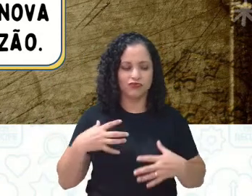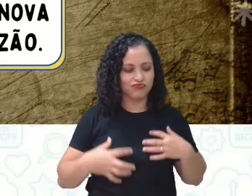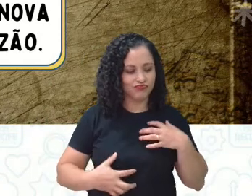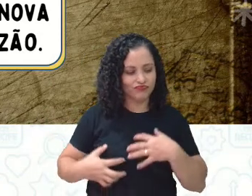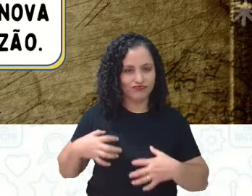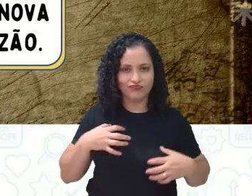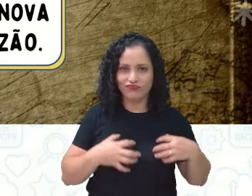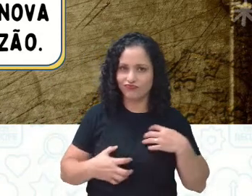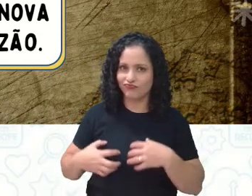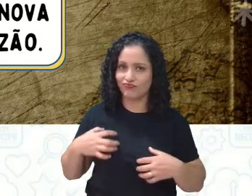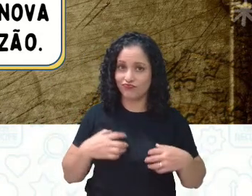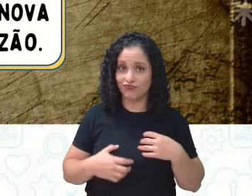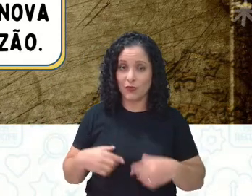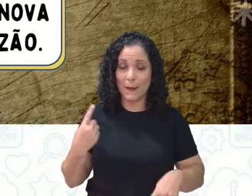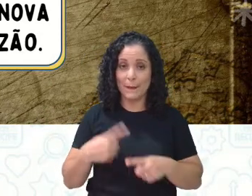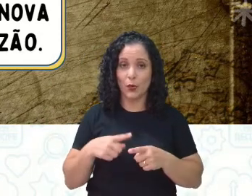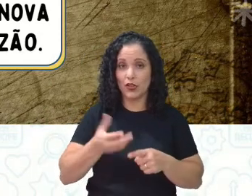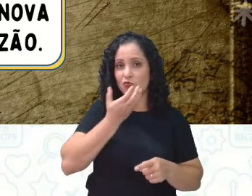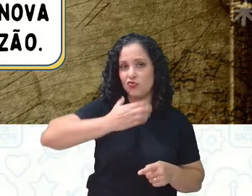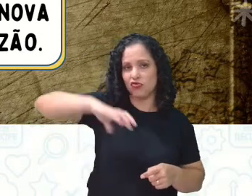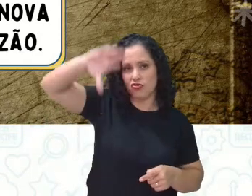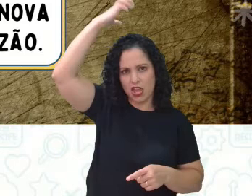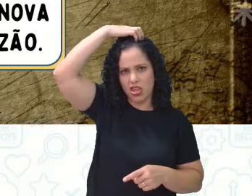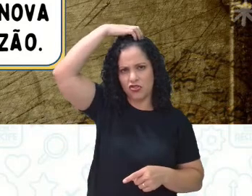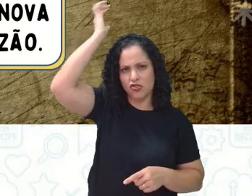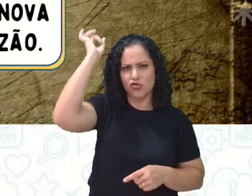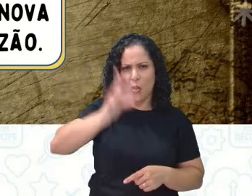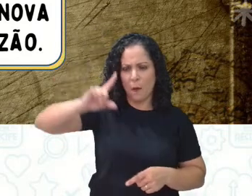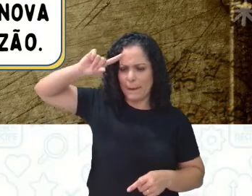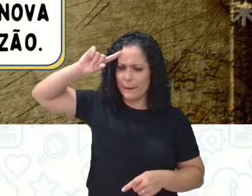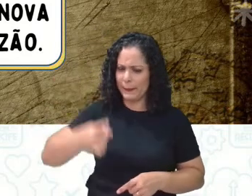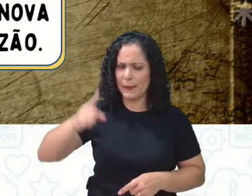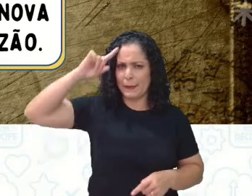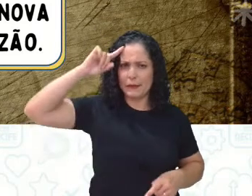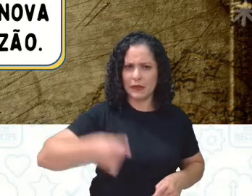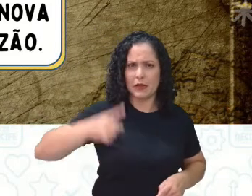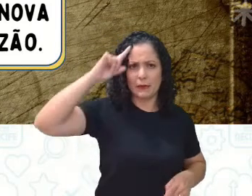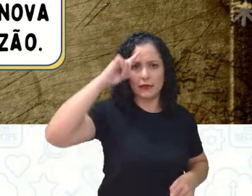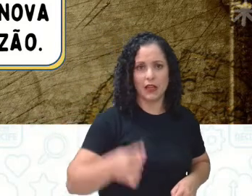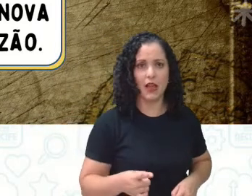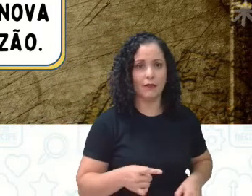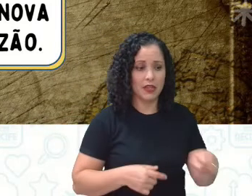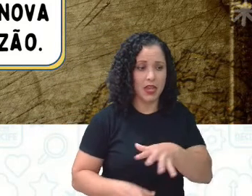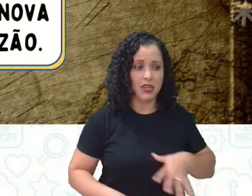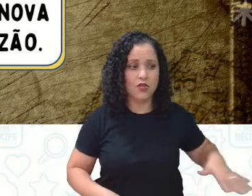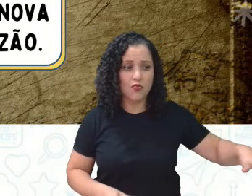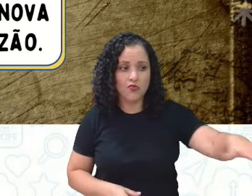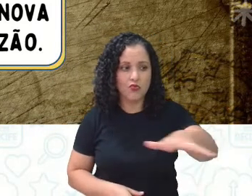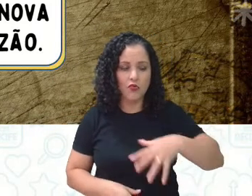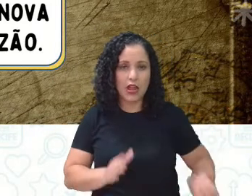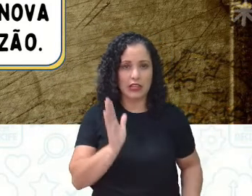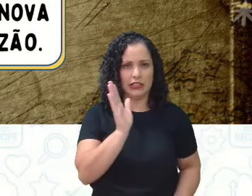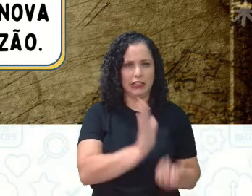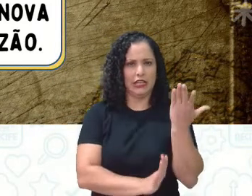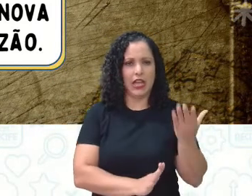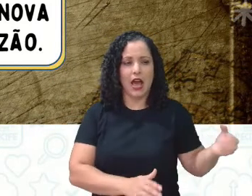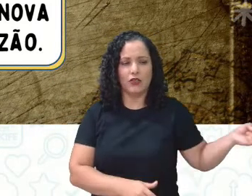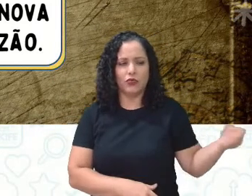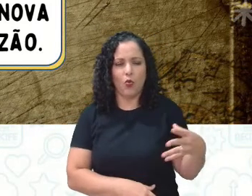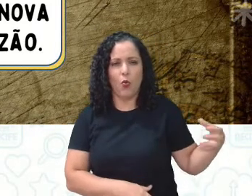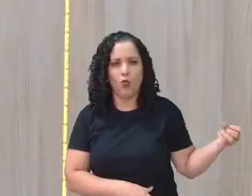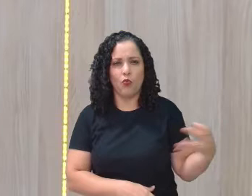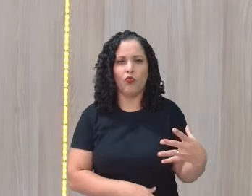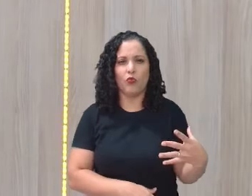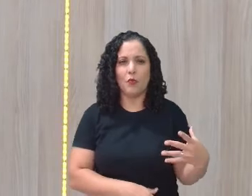pelos monarcas absolutistas. E aí desenha, né, uma nova possibilidade para explicar o mundo